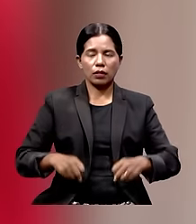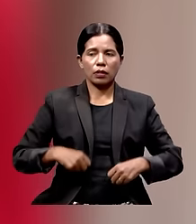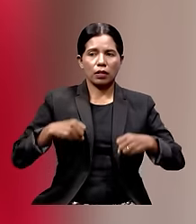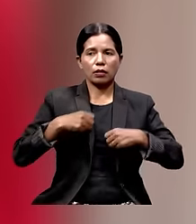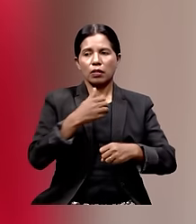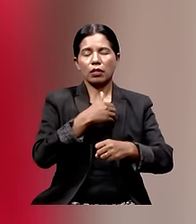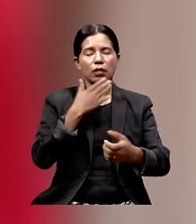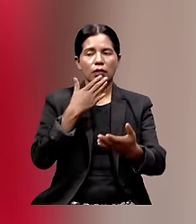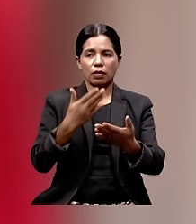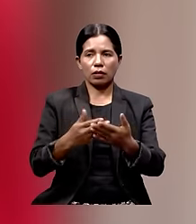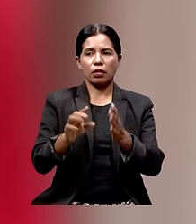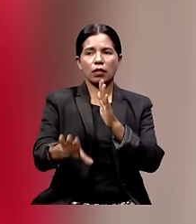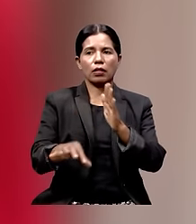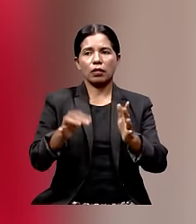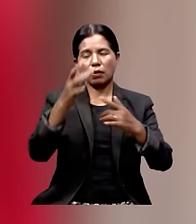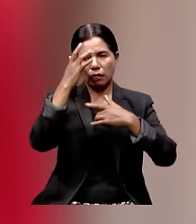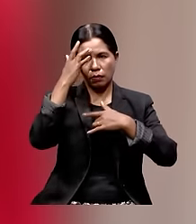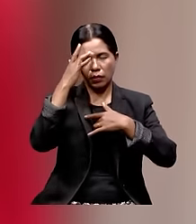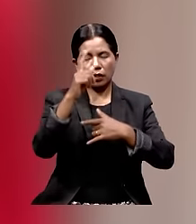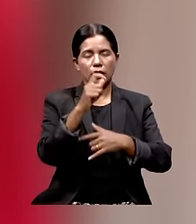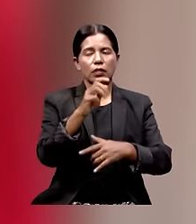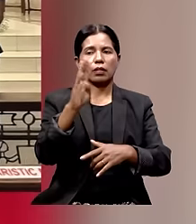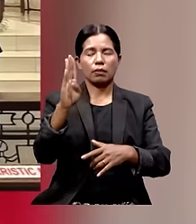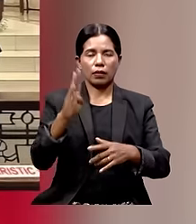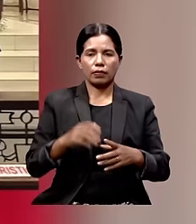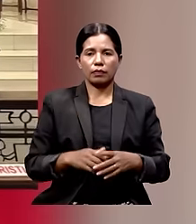dau recupera, retan tam fale moras tuberculosa.